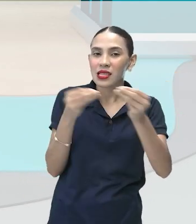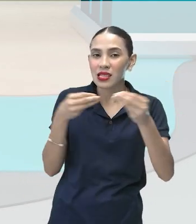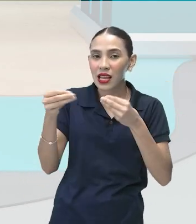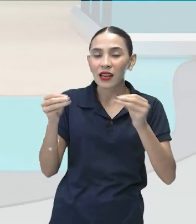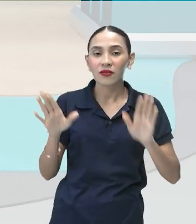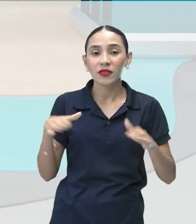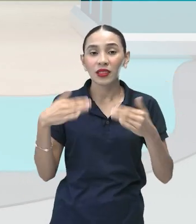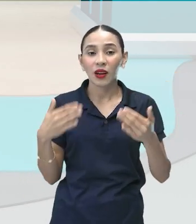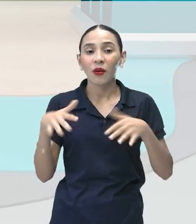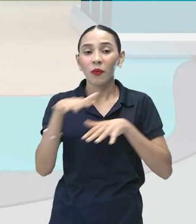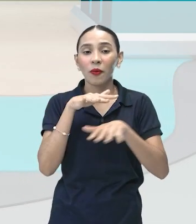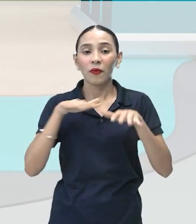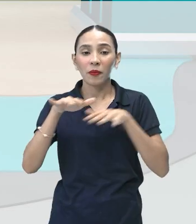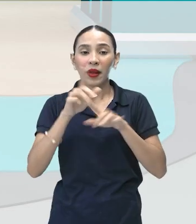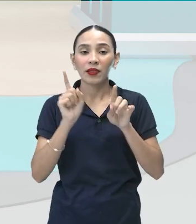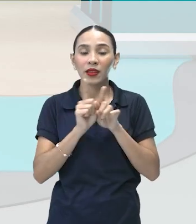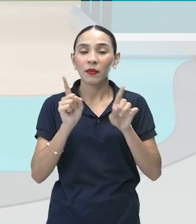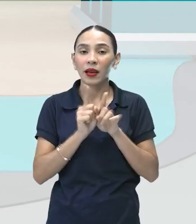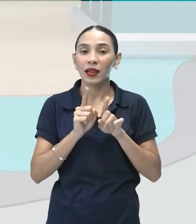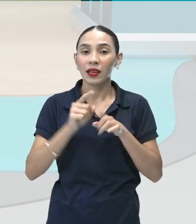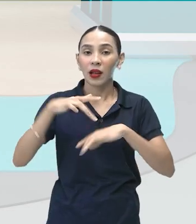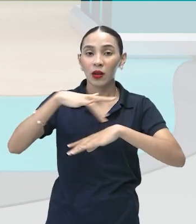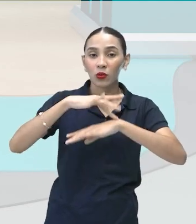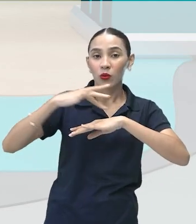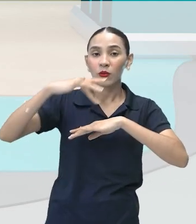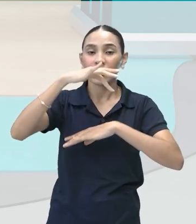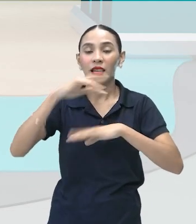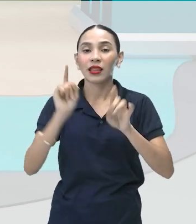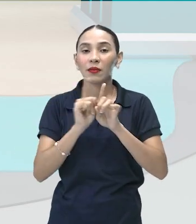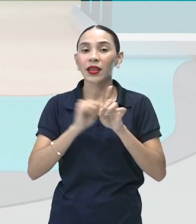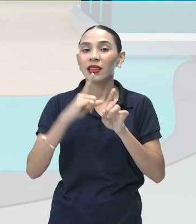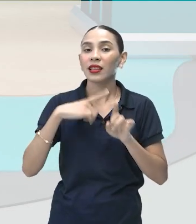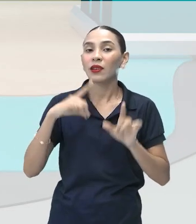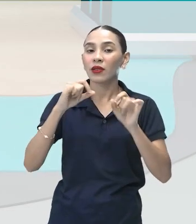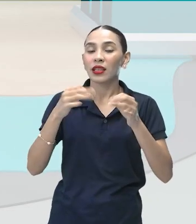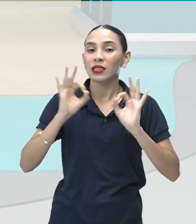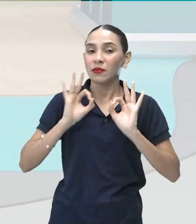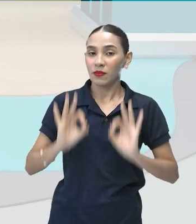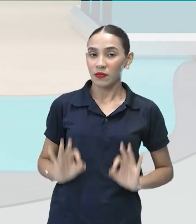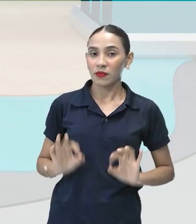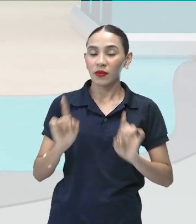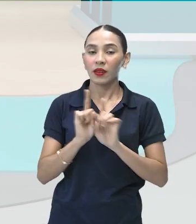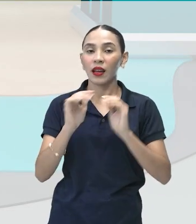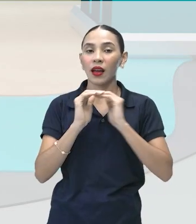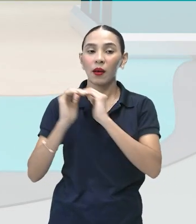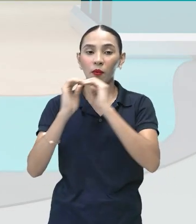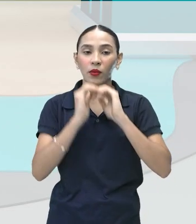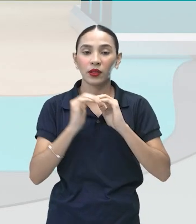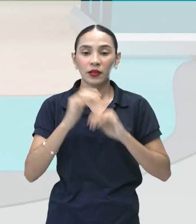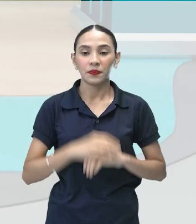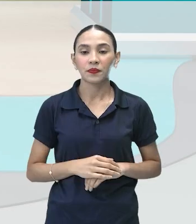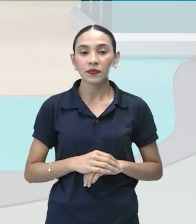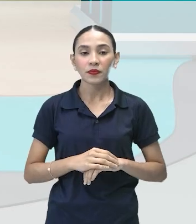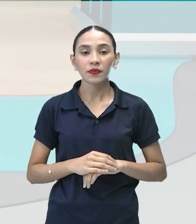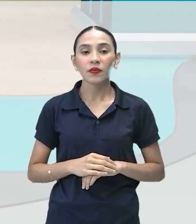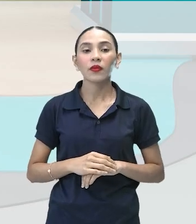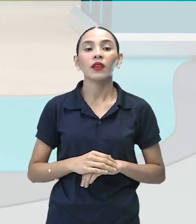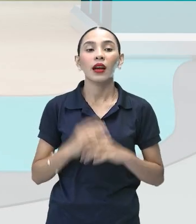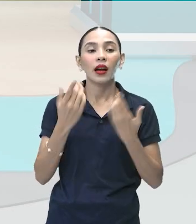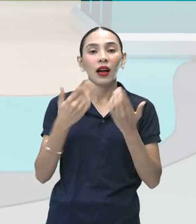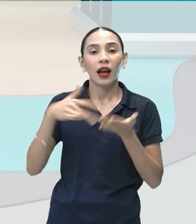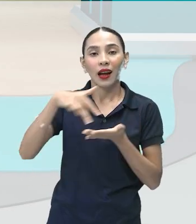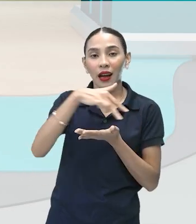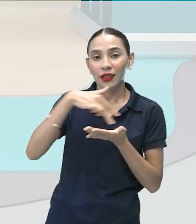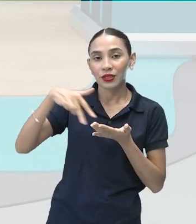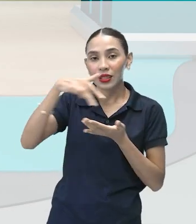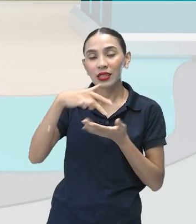aí, os movimentos do balé clássico, ele também exige o quê? Simetria e harmonia. As coreografias tendem a